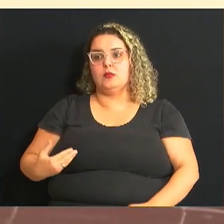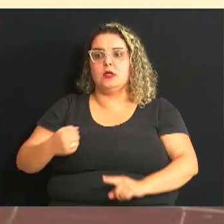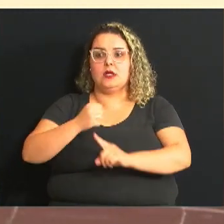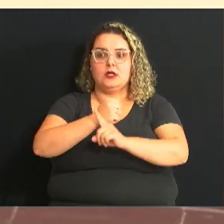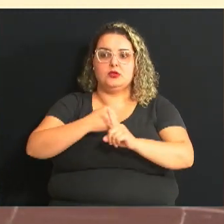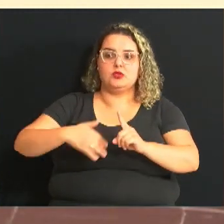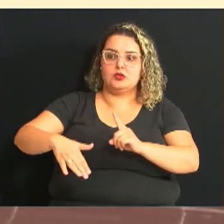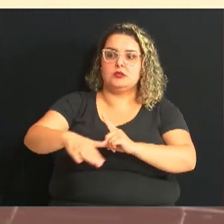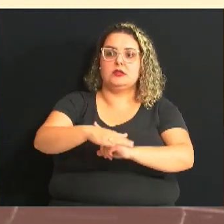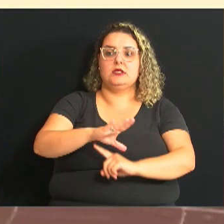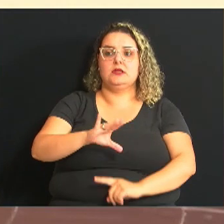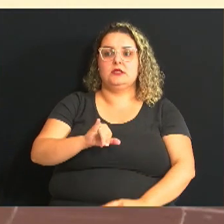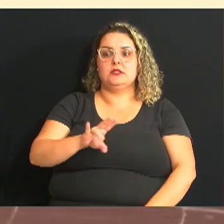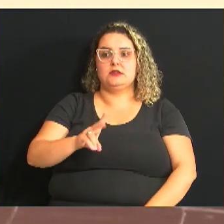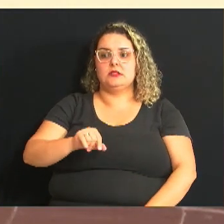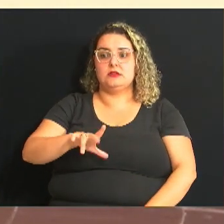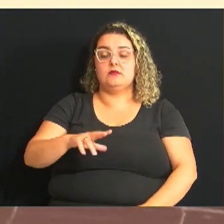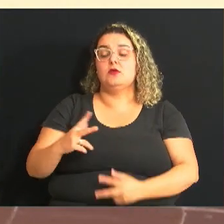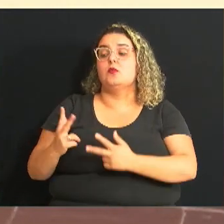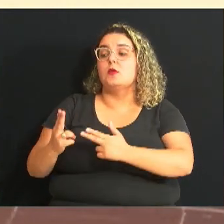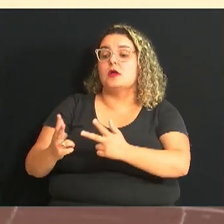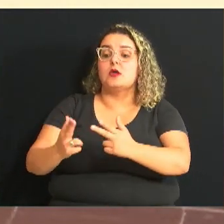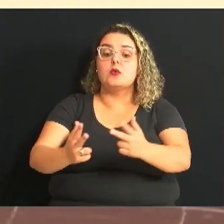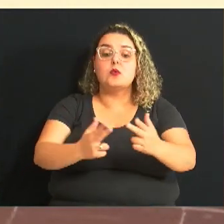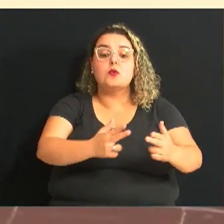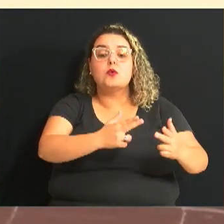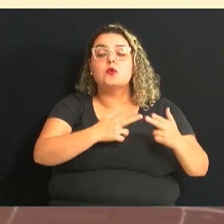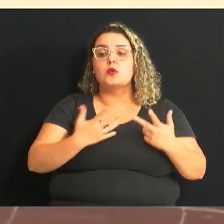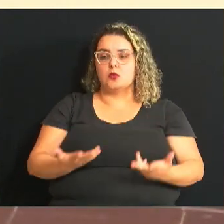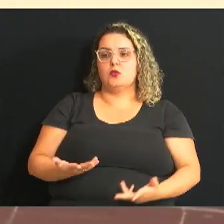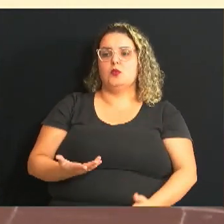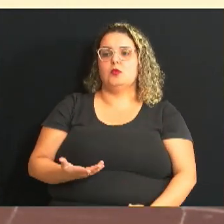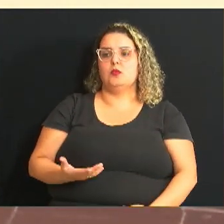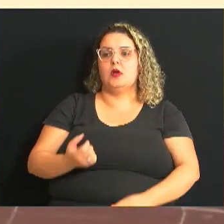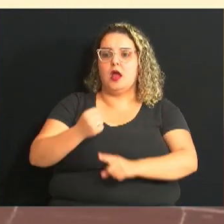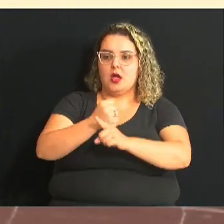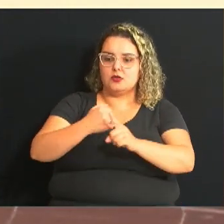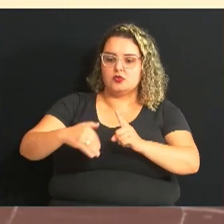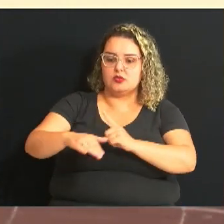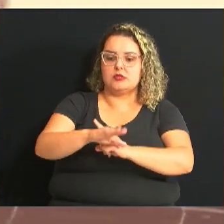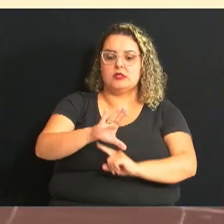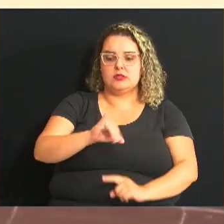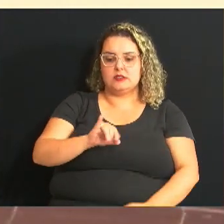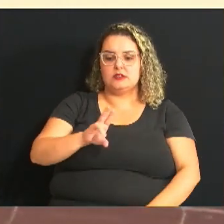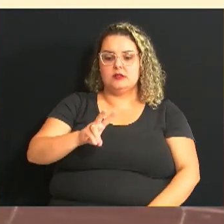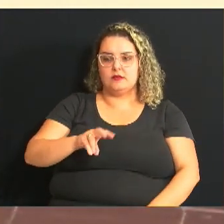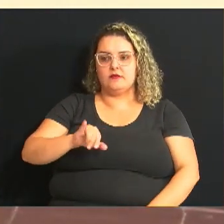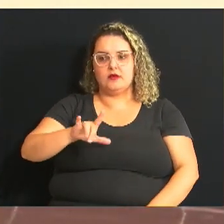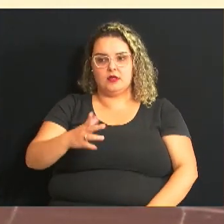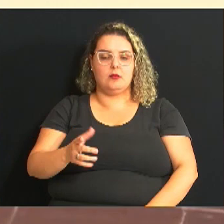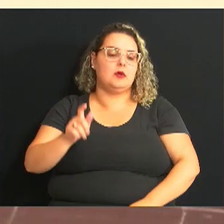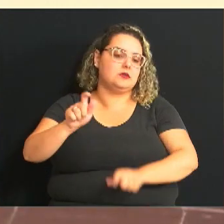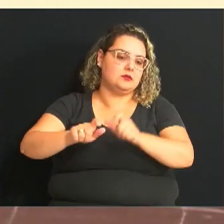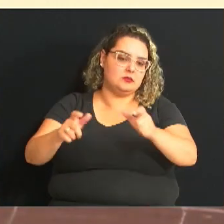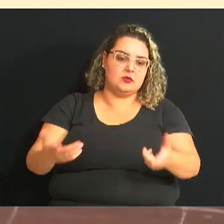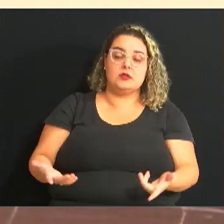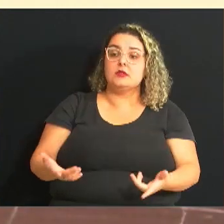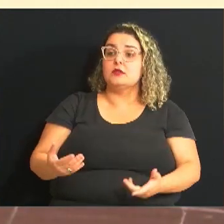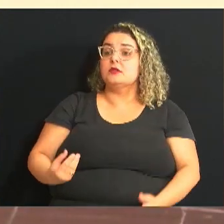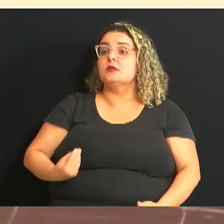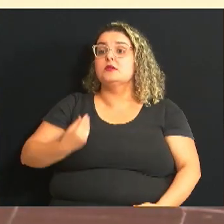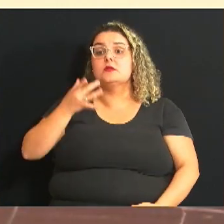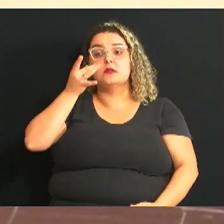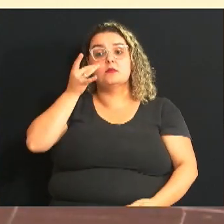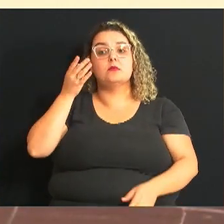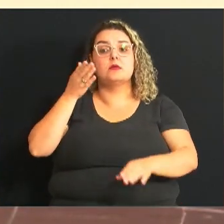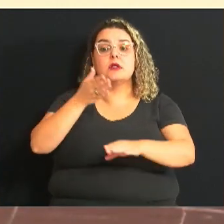forma igualitária, ou seja, a sociedade civil de qualquer forma, as pessoas estão ali